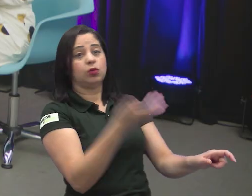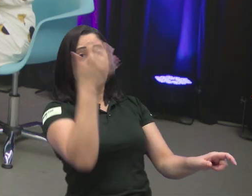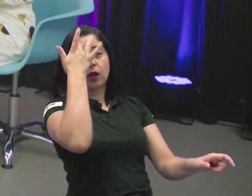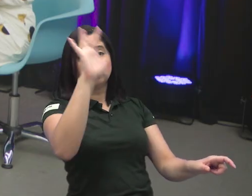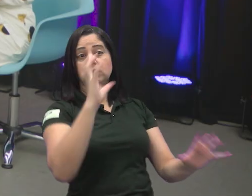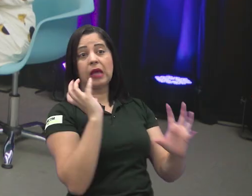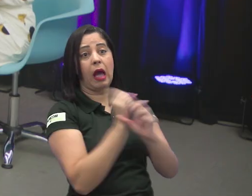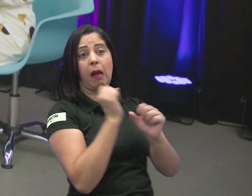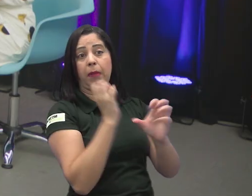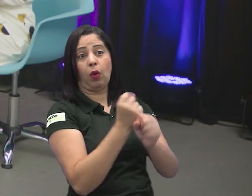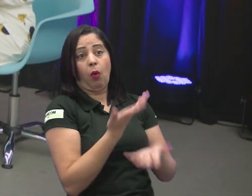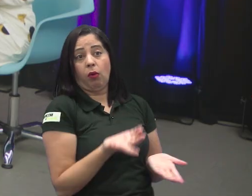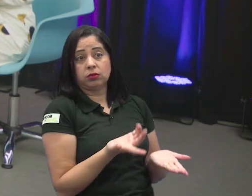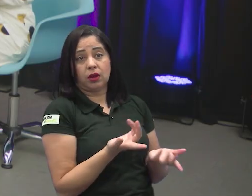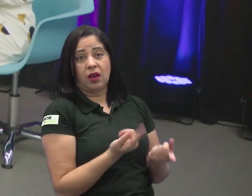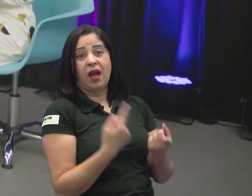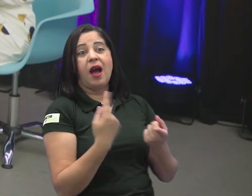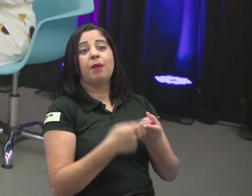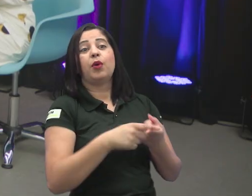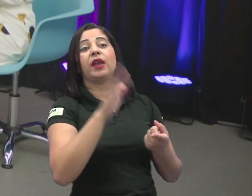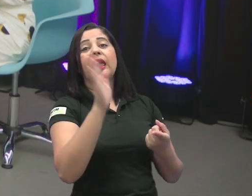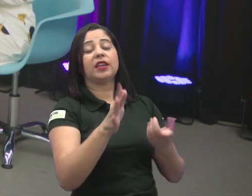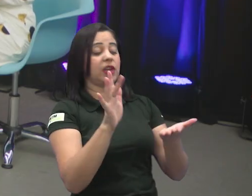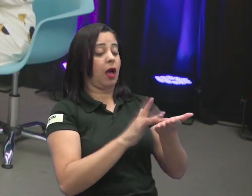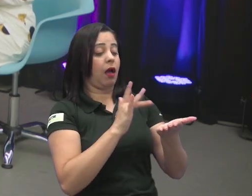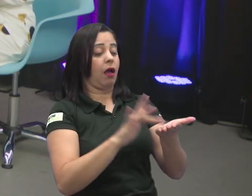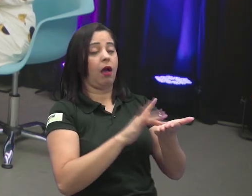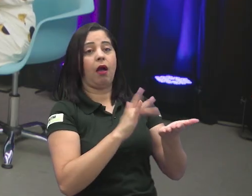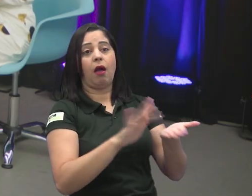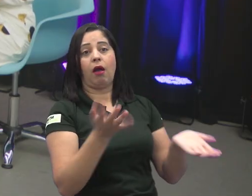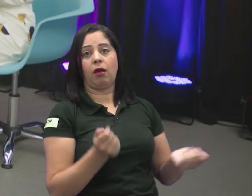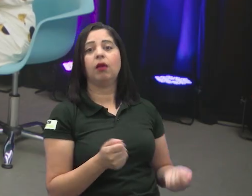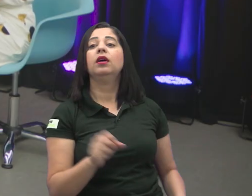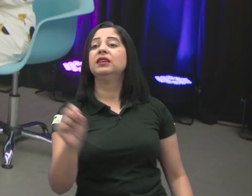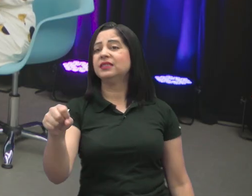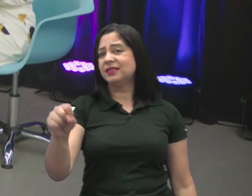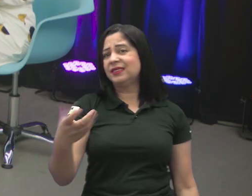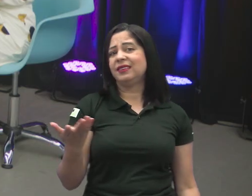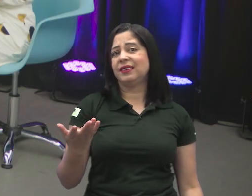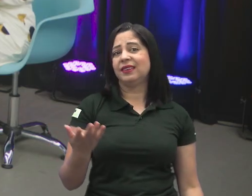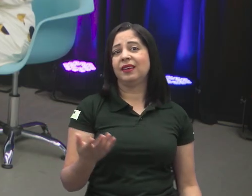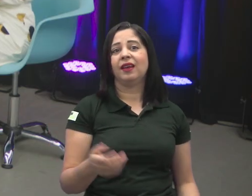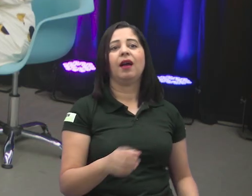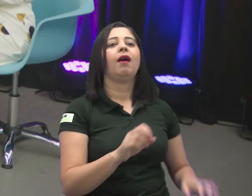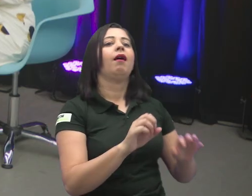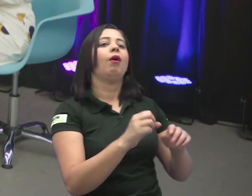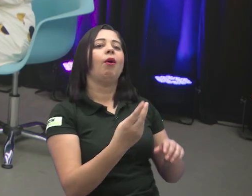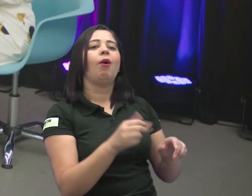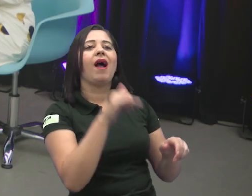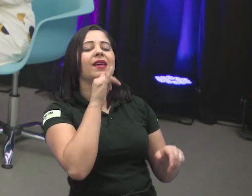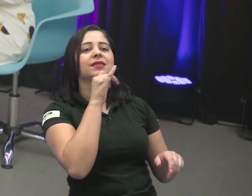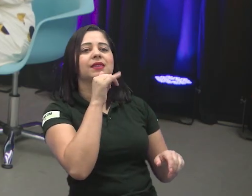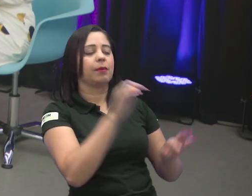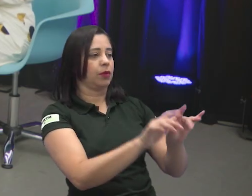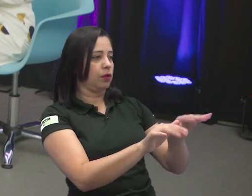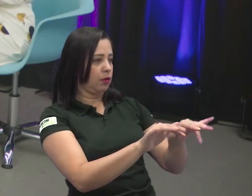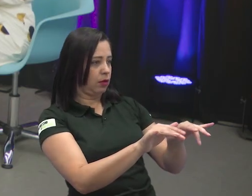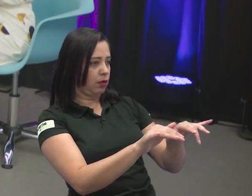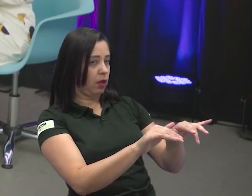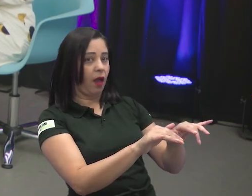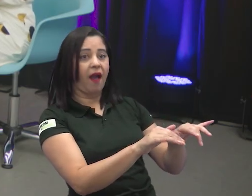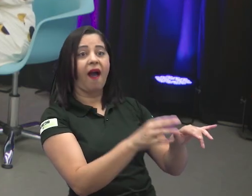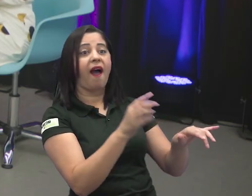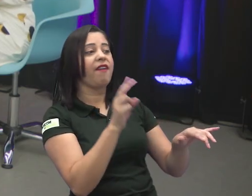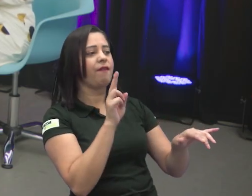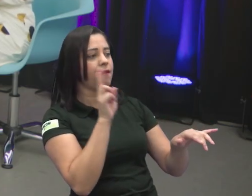fazer conta. Não sabe. Não, peraí, vou botar no computador. Porque tá tão no cartão também, né? Você nem... Ou então ele tem que pôr no computador para ver quanto tem que dar de troco.